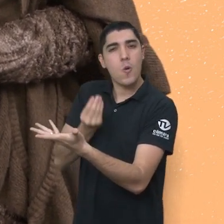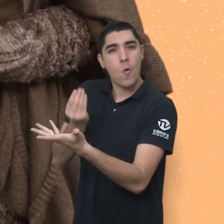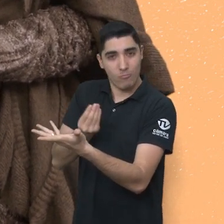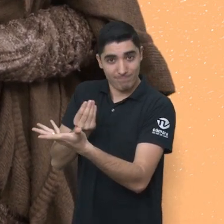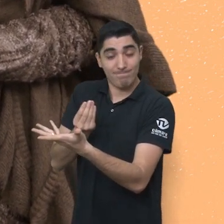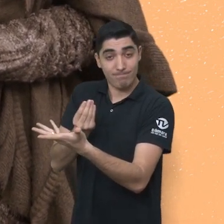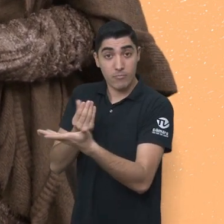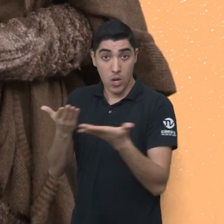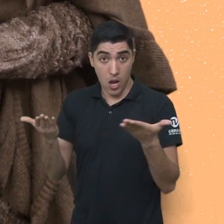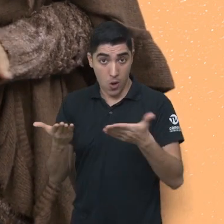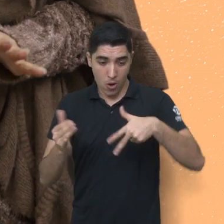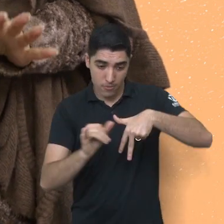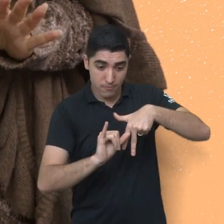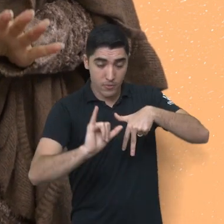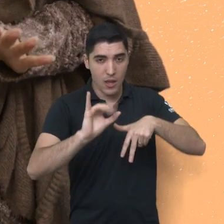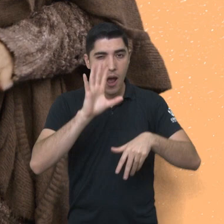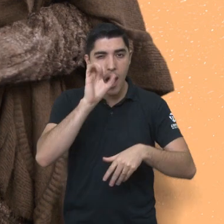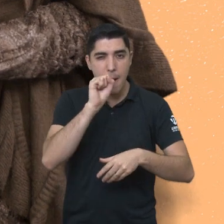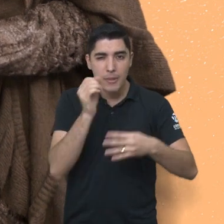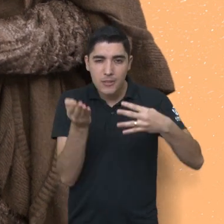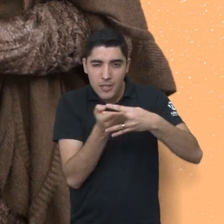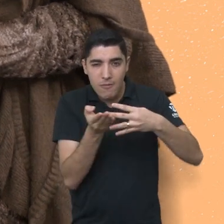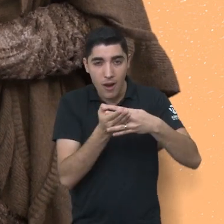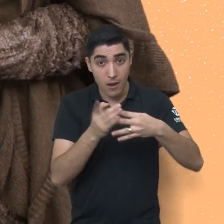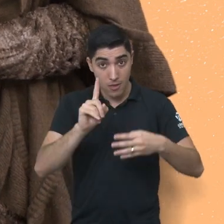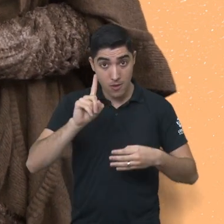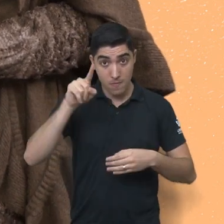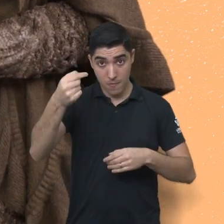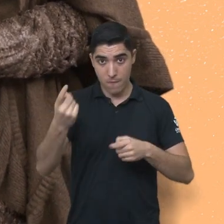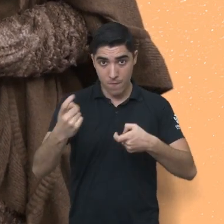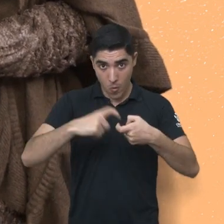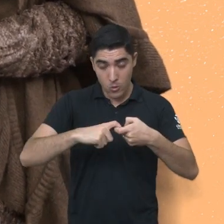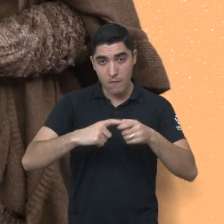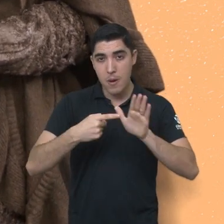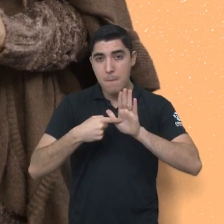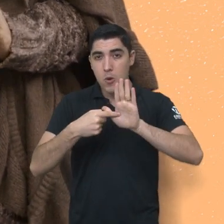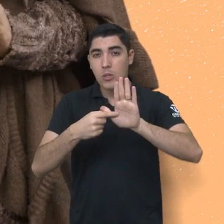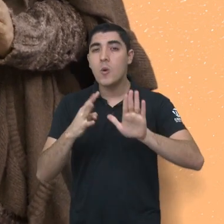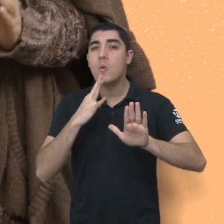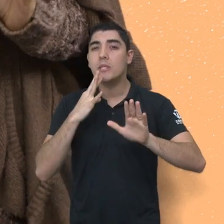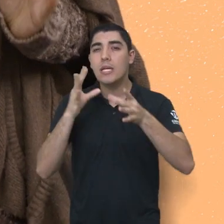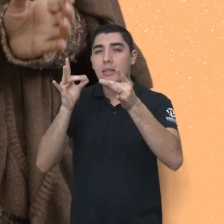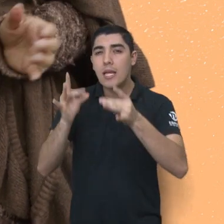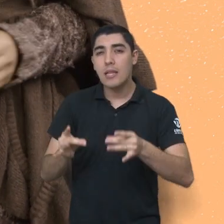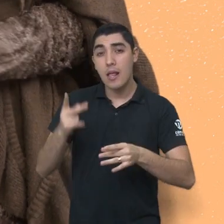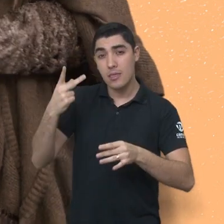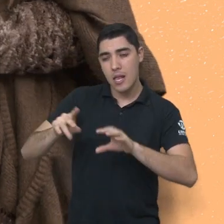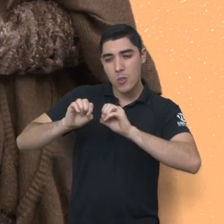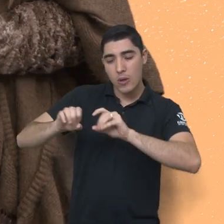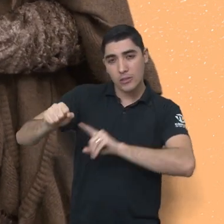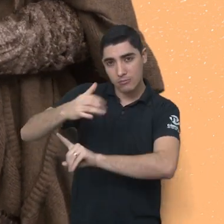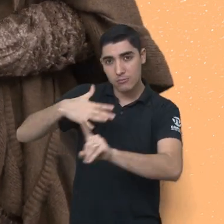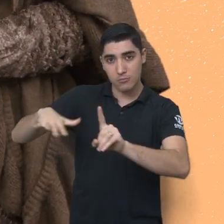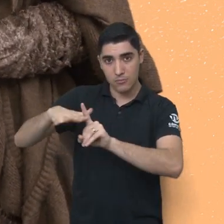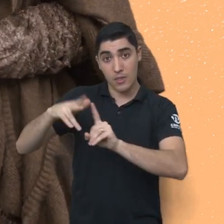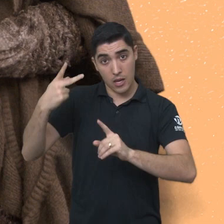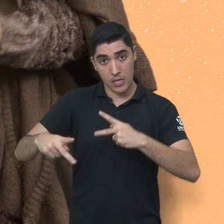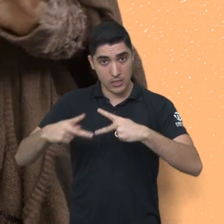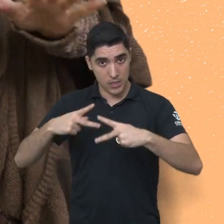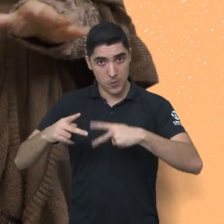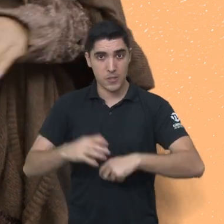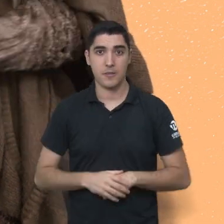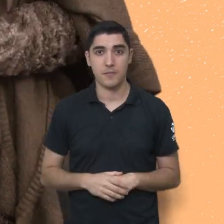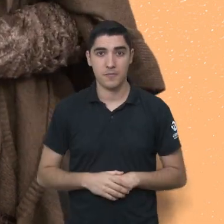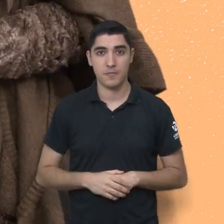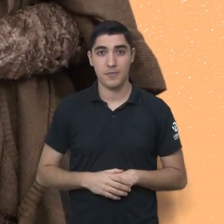novos modos de vida o com a palavra vai para um breve intervalo e na volta você vai saber mais detalhes sobre a educação ambiental